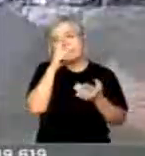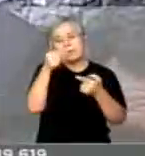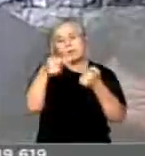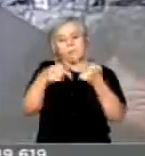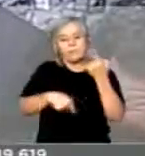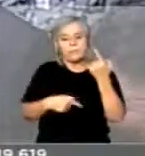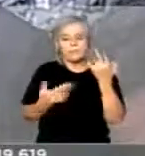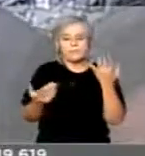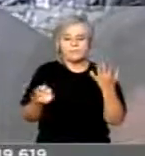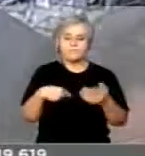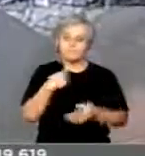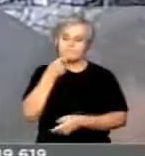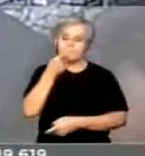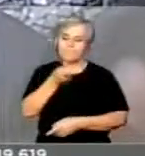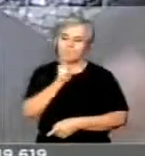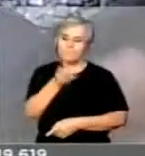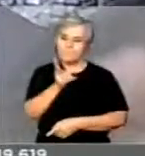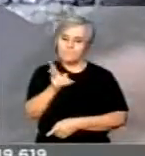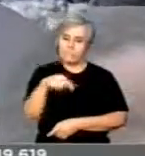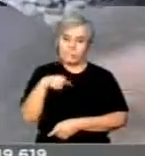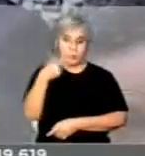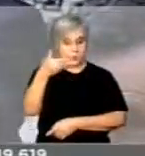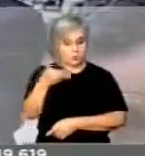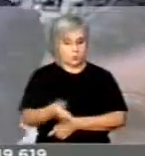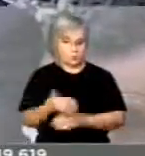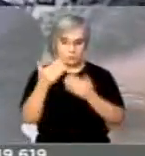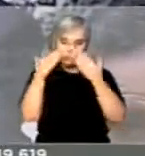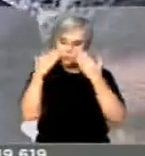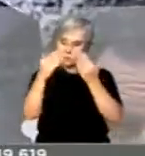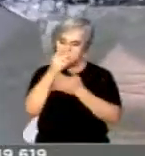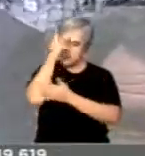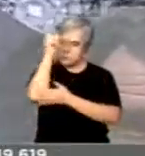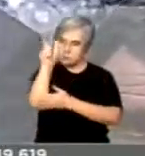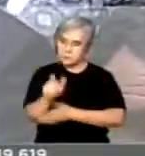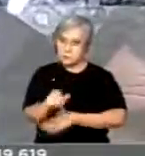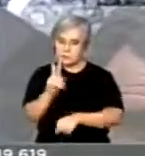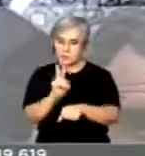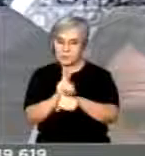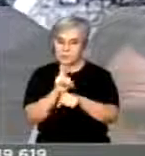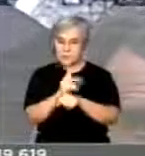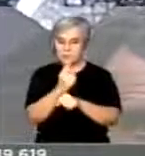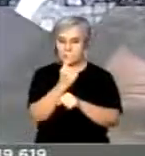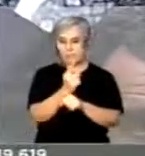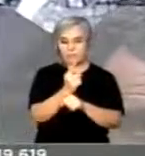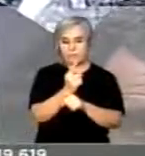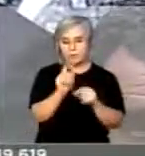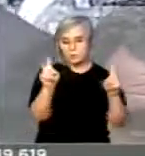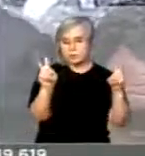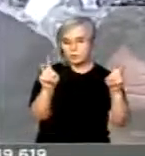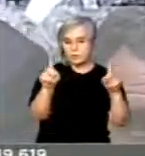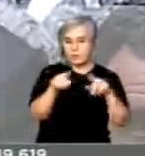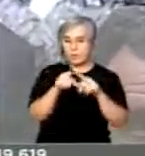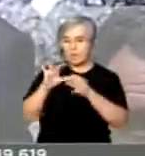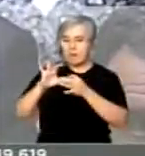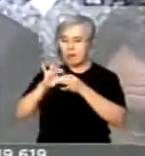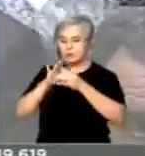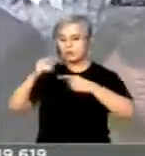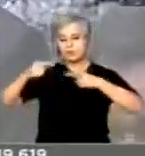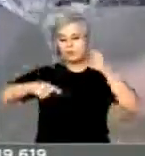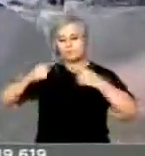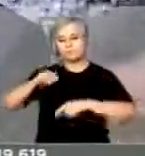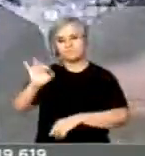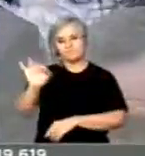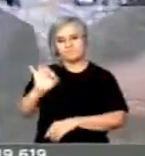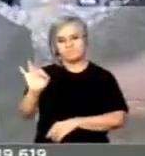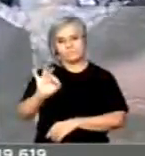Constituição. E aqui houve crime de responsabilidade avalizado pelo Supremo Tribunal Federal. O resto é um